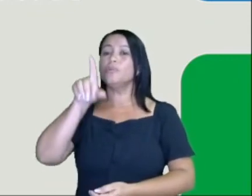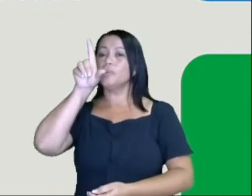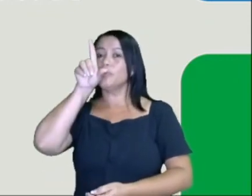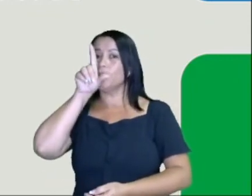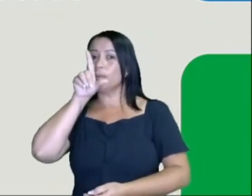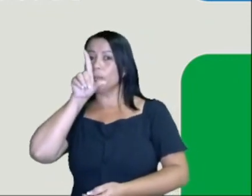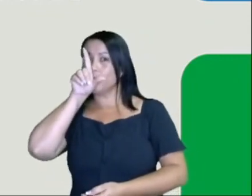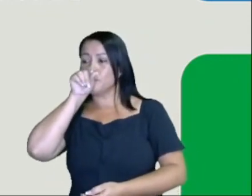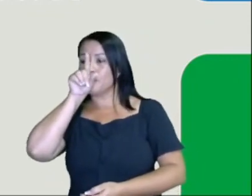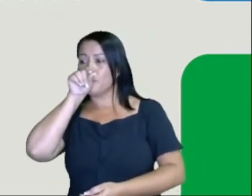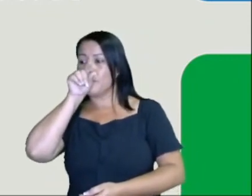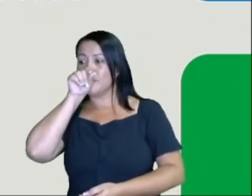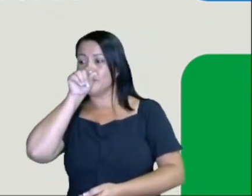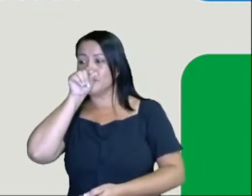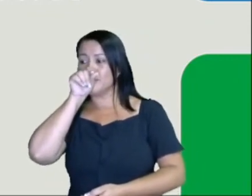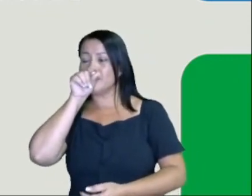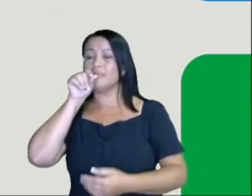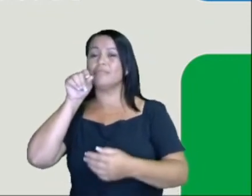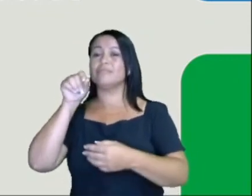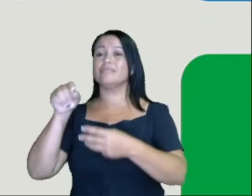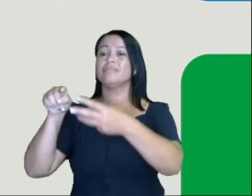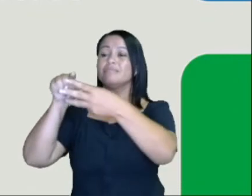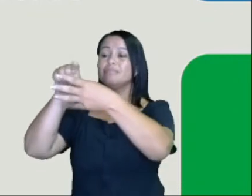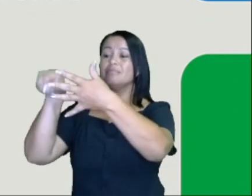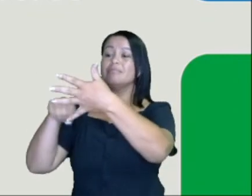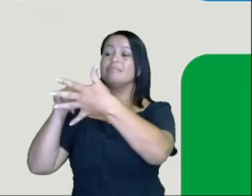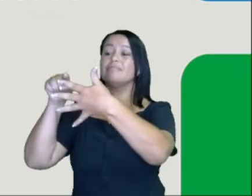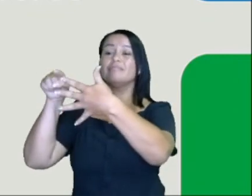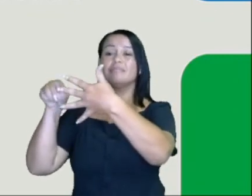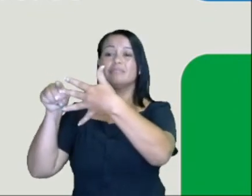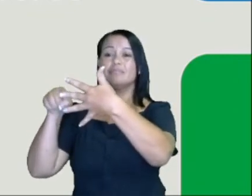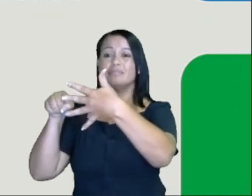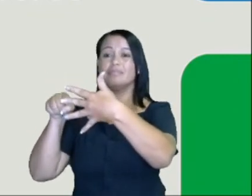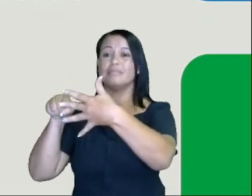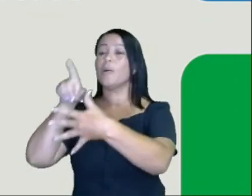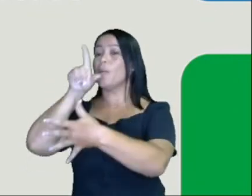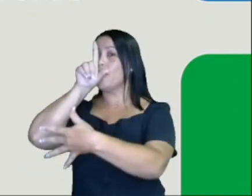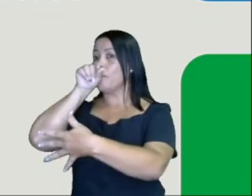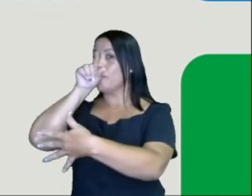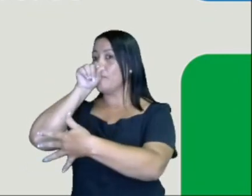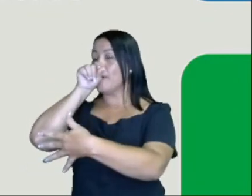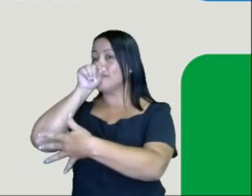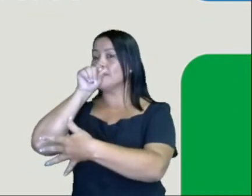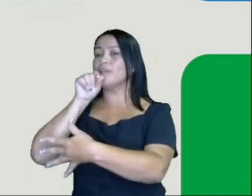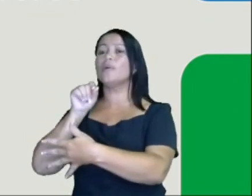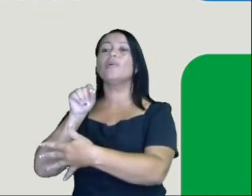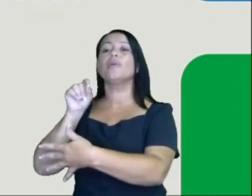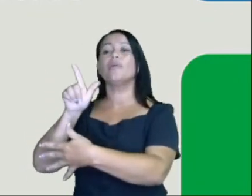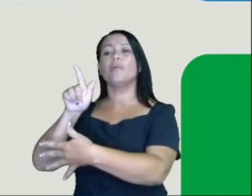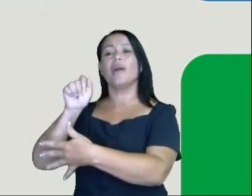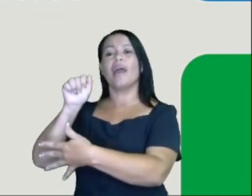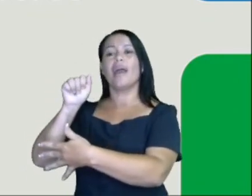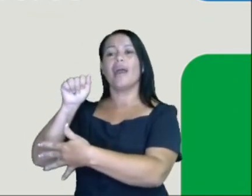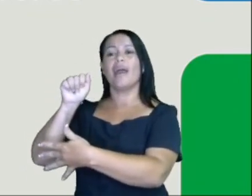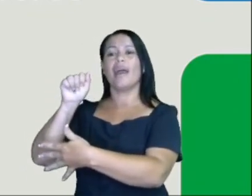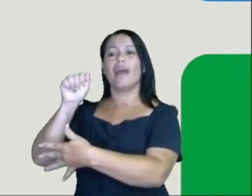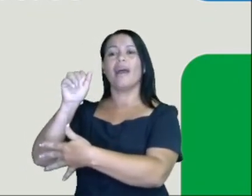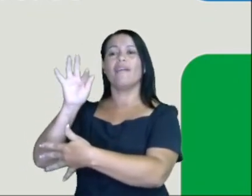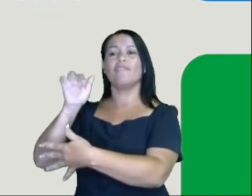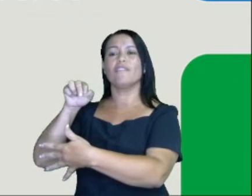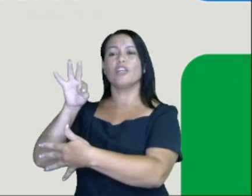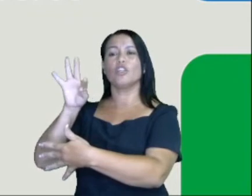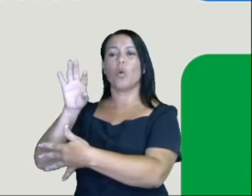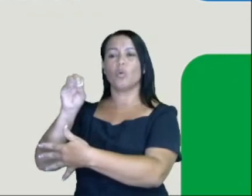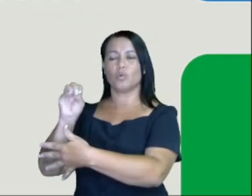Letra A. Pássaro e gafanhoto. O pássaro, ele preda, ele se alimenta do gafanhoto. Tem